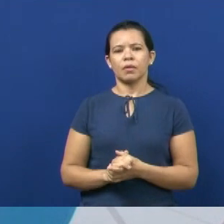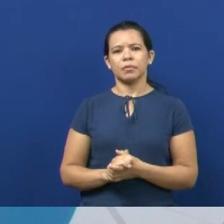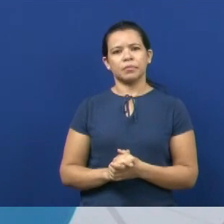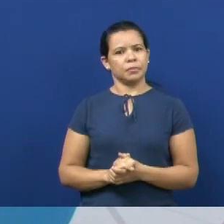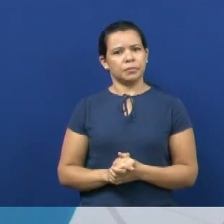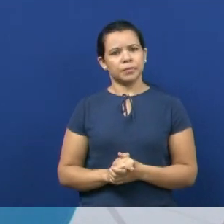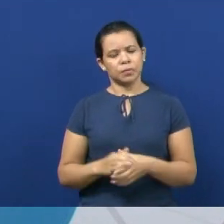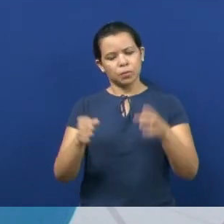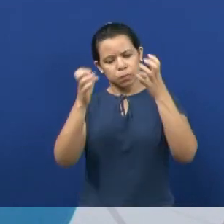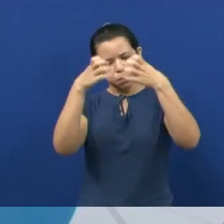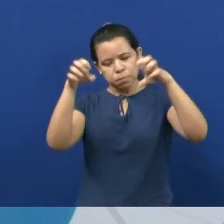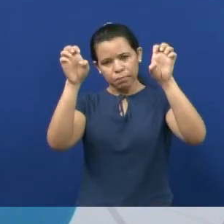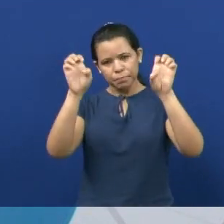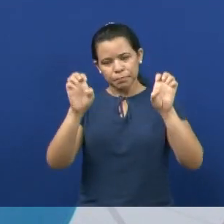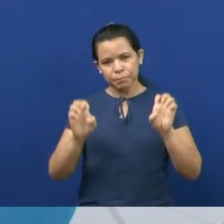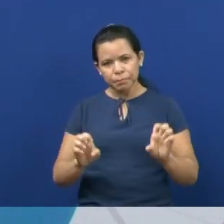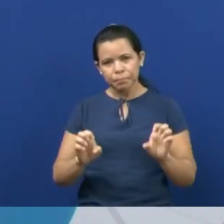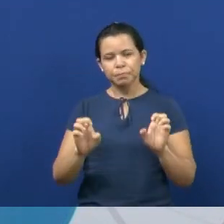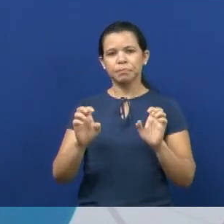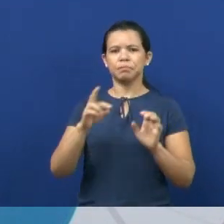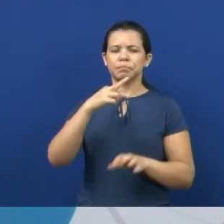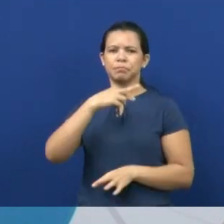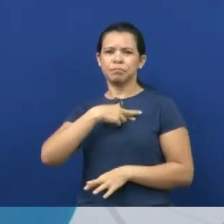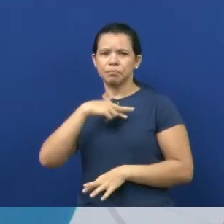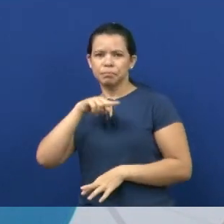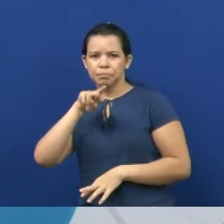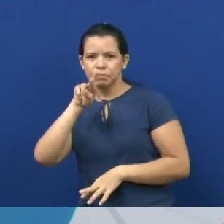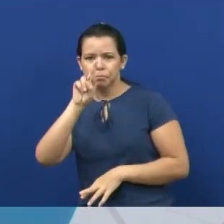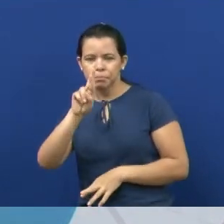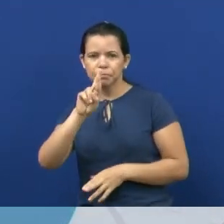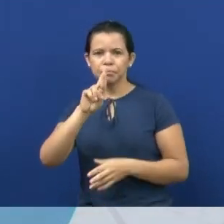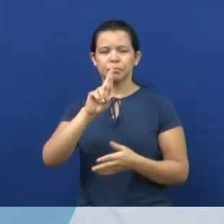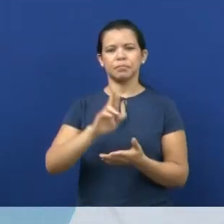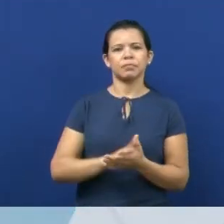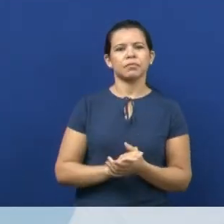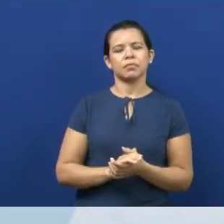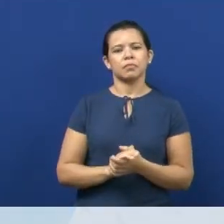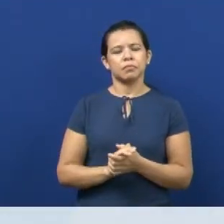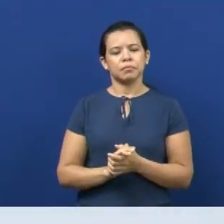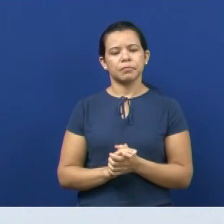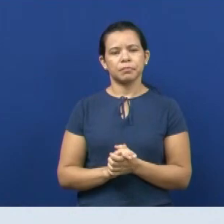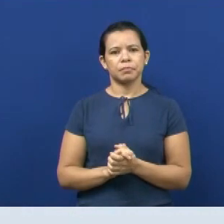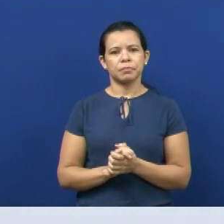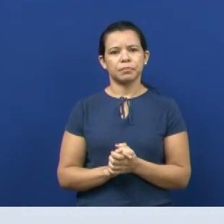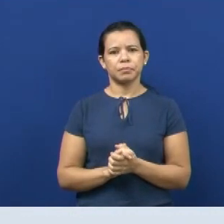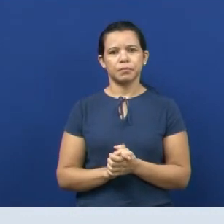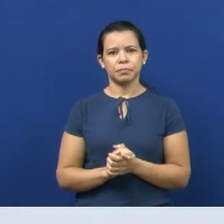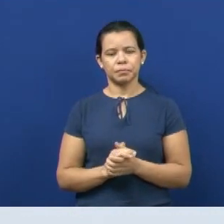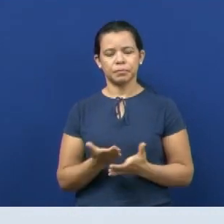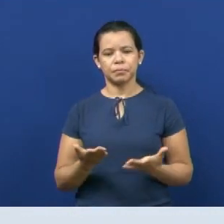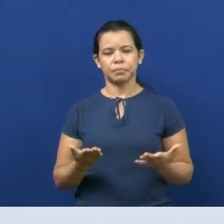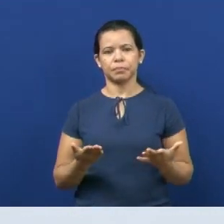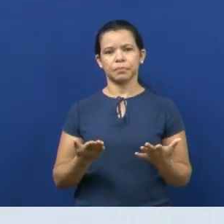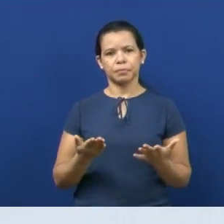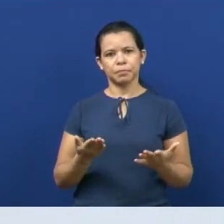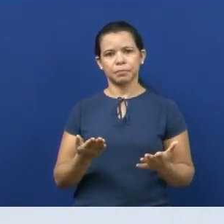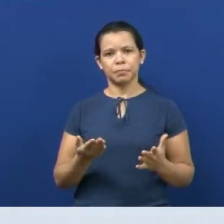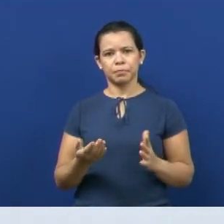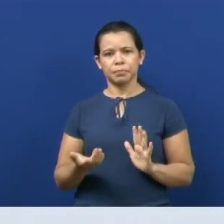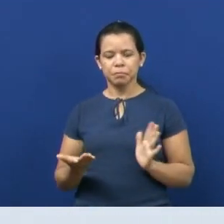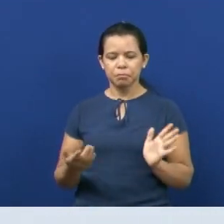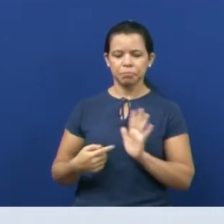estruturando as religiões, elas são uma sociedade hoje totalmente feita